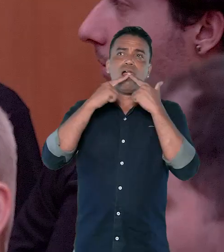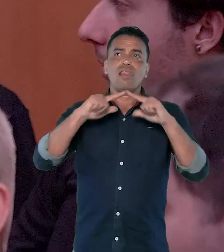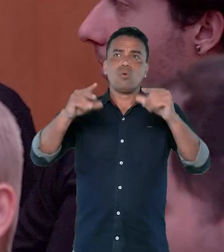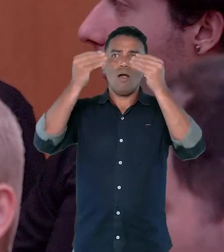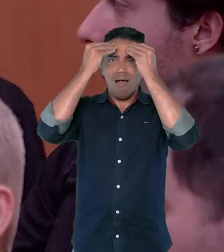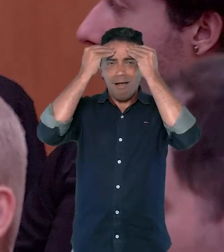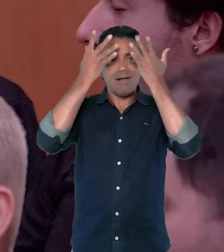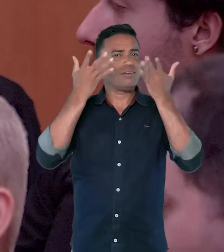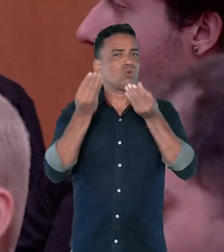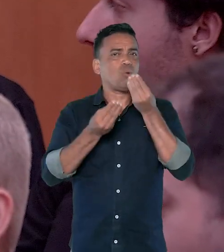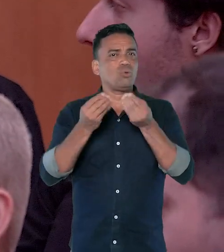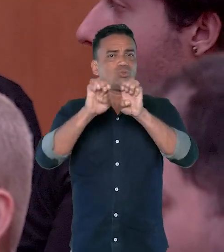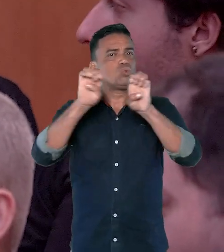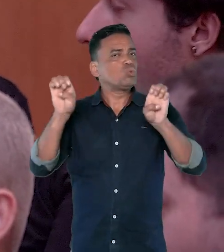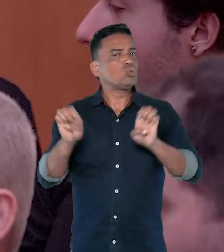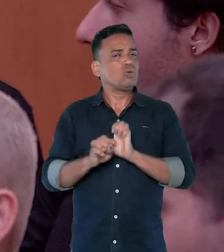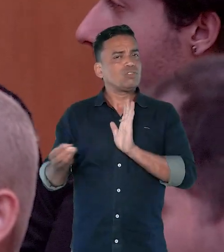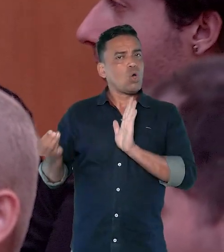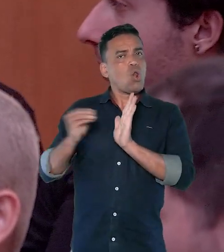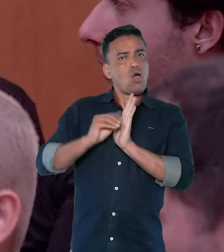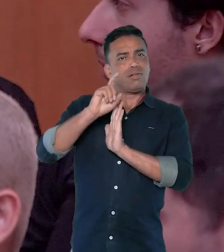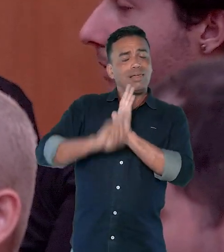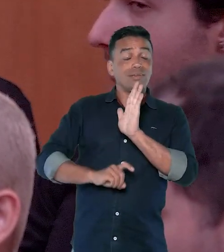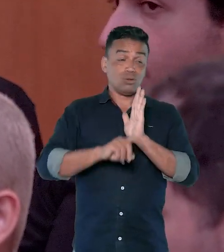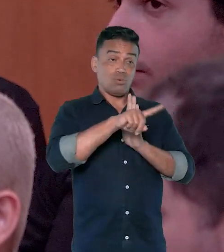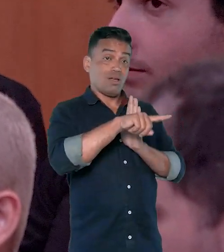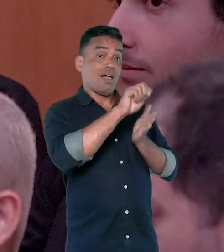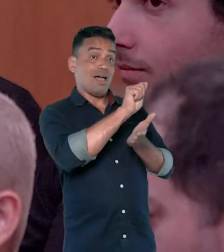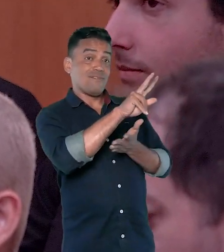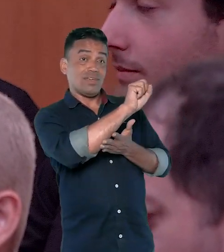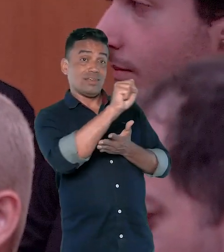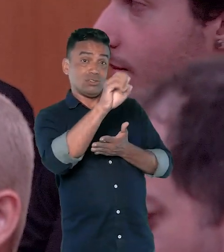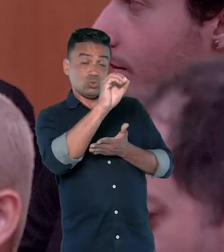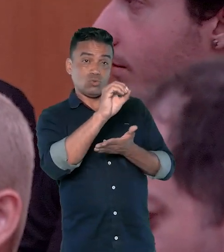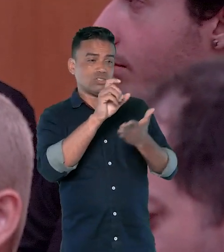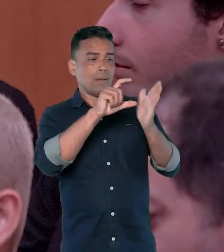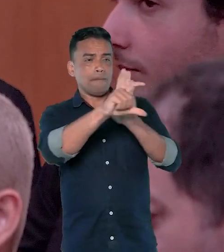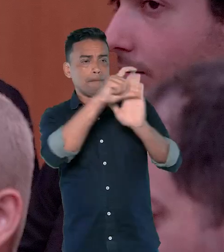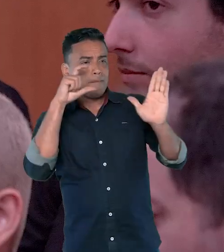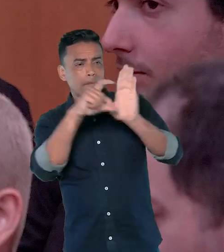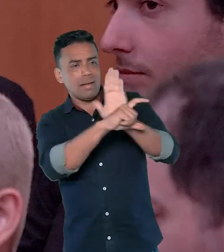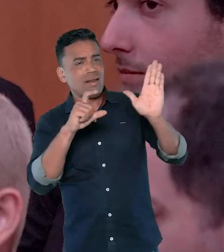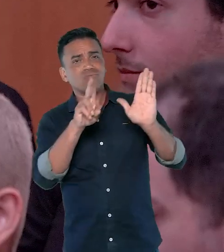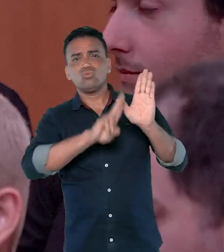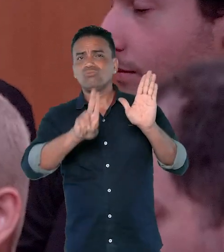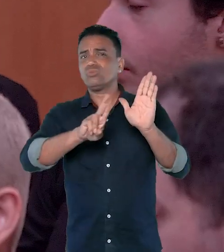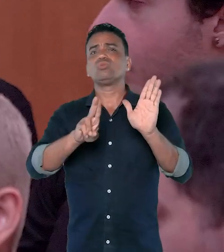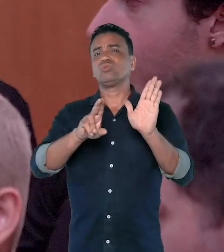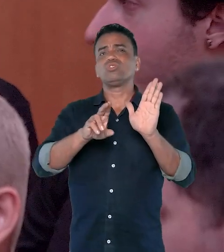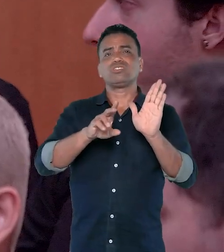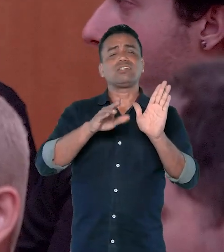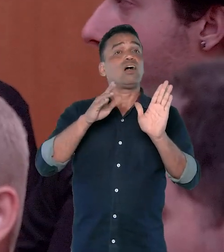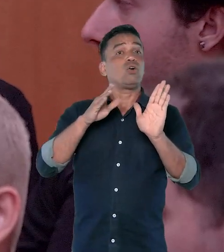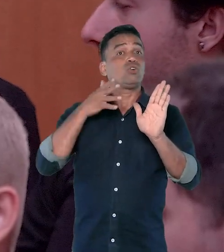sua escrita. Por exemplo, no Avesso da Pele, o uso dos parágrafos, né? O discurso direto e